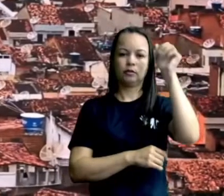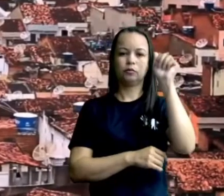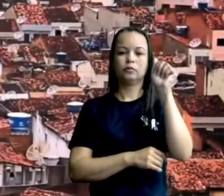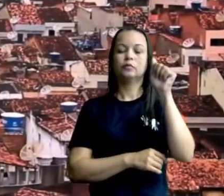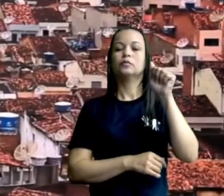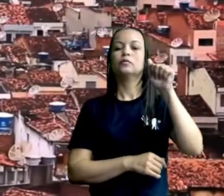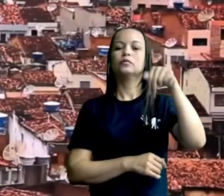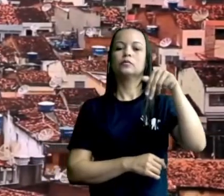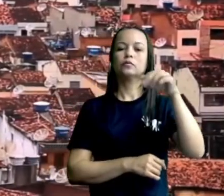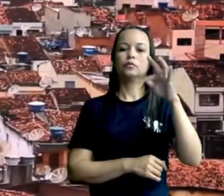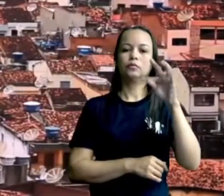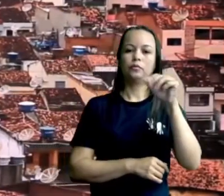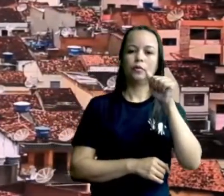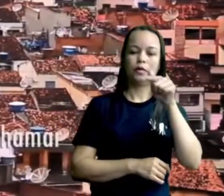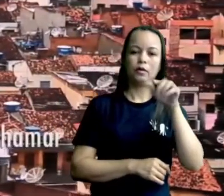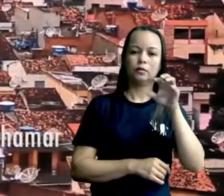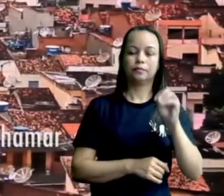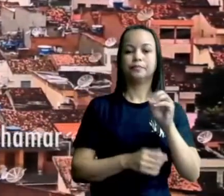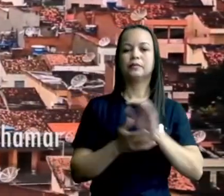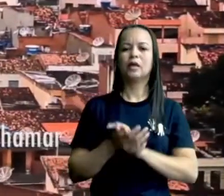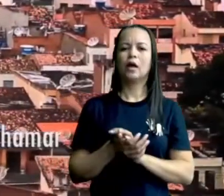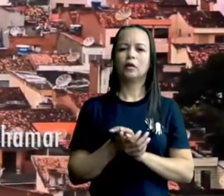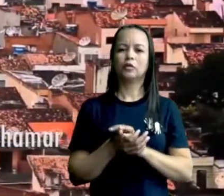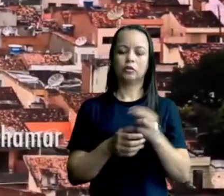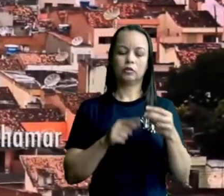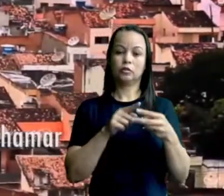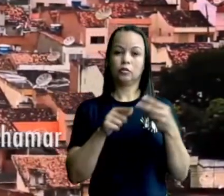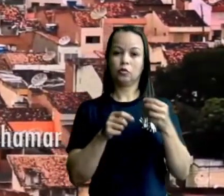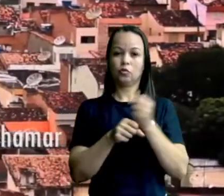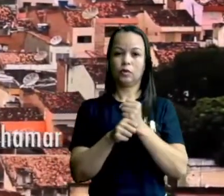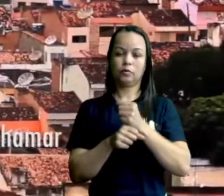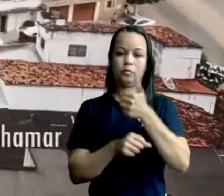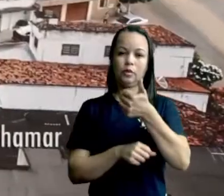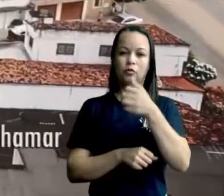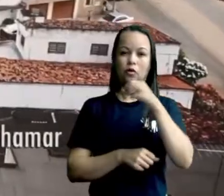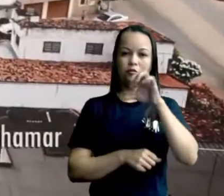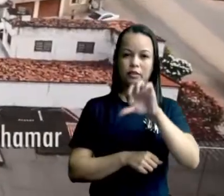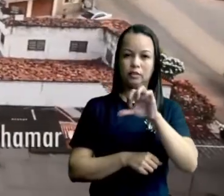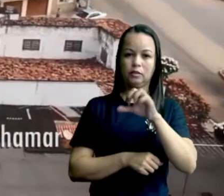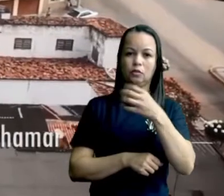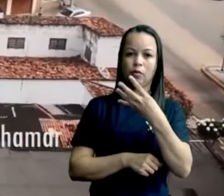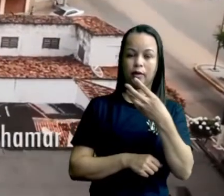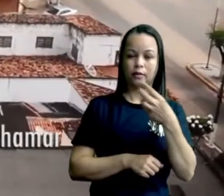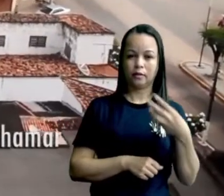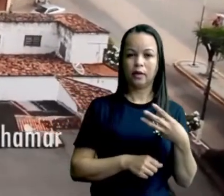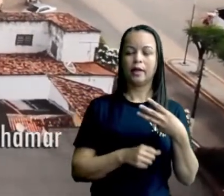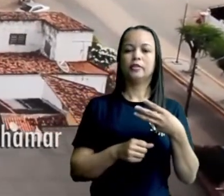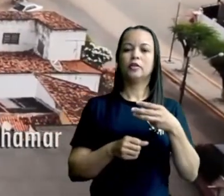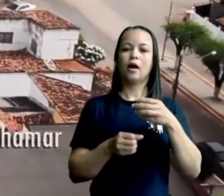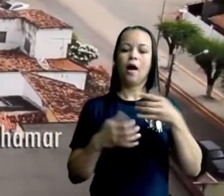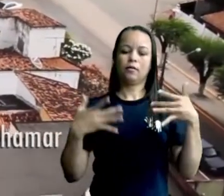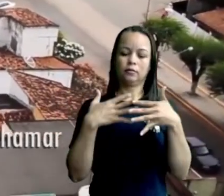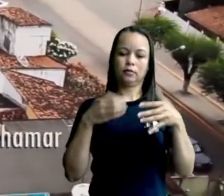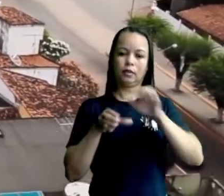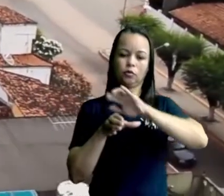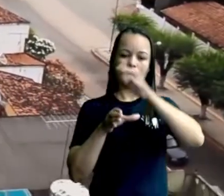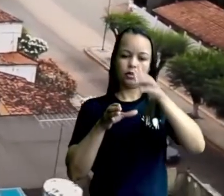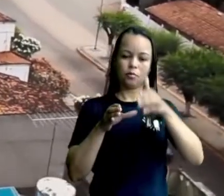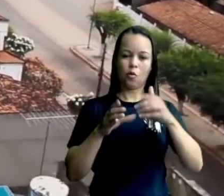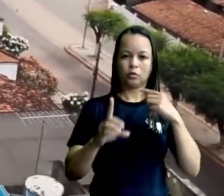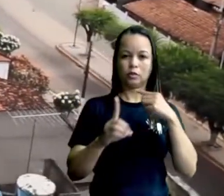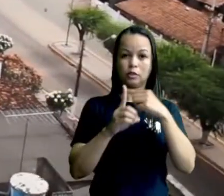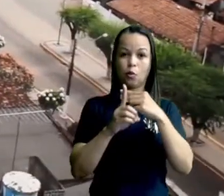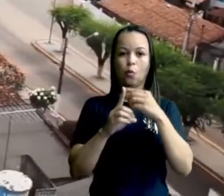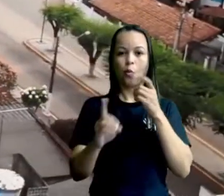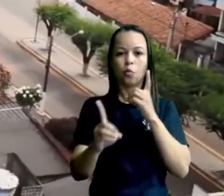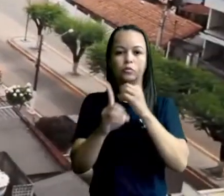Dessa crença, surgiram 2 fatos. Em 1943, a cidade onde o monte se encontra passou a se chamar